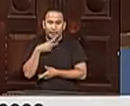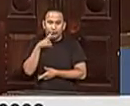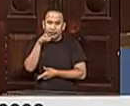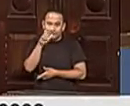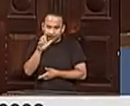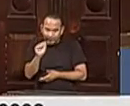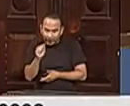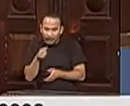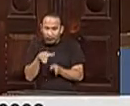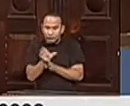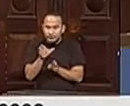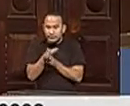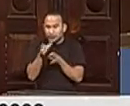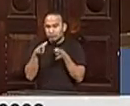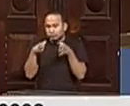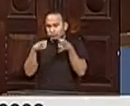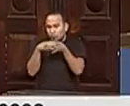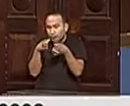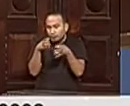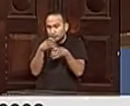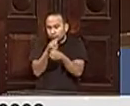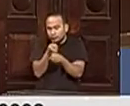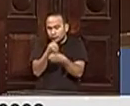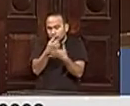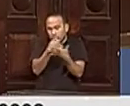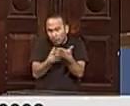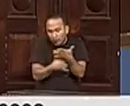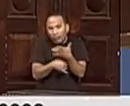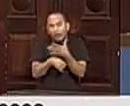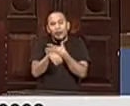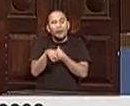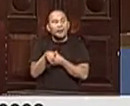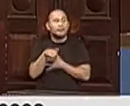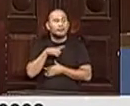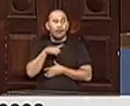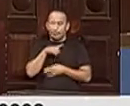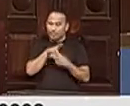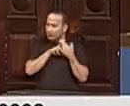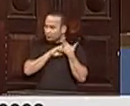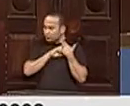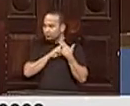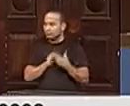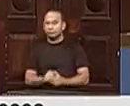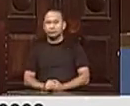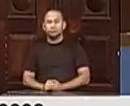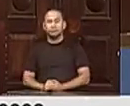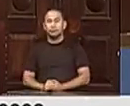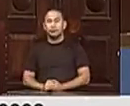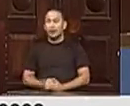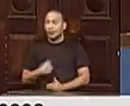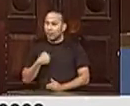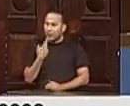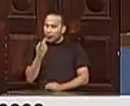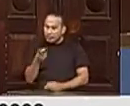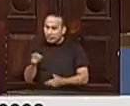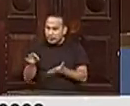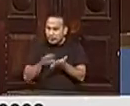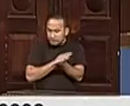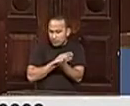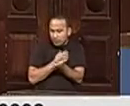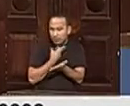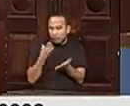de conselheiro do Tribunal de Contas, que são membros dos quadros técnicos, a quem eu sempre tive respeito, eles assinam um